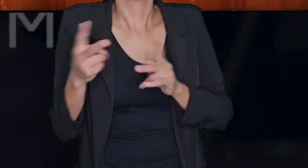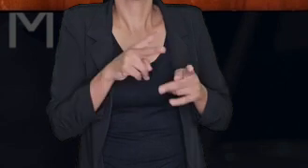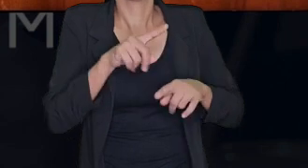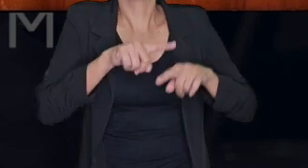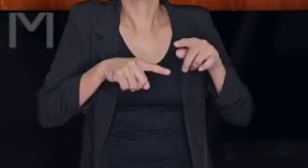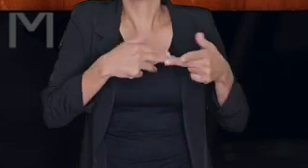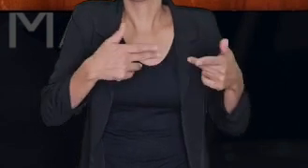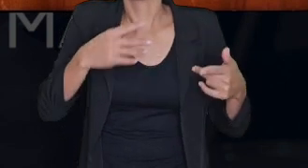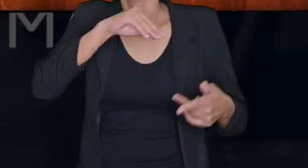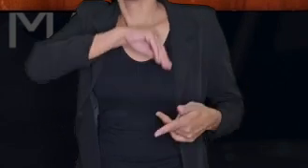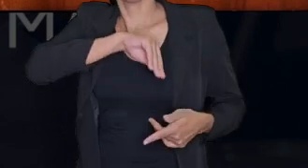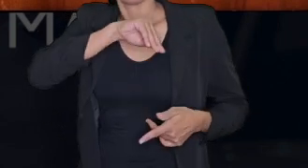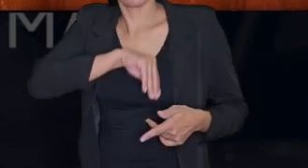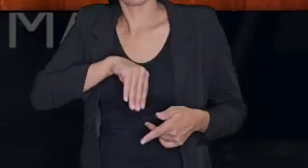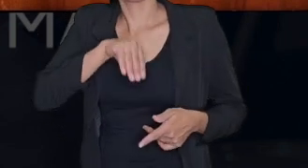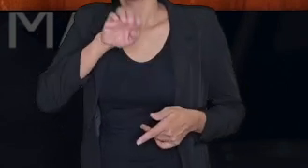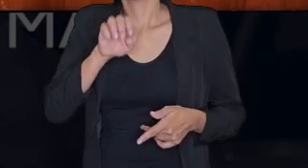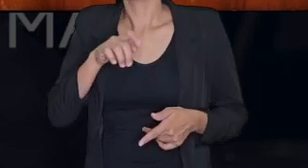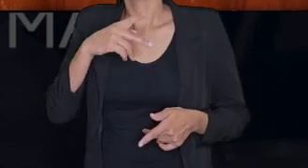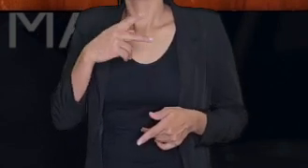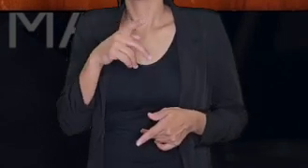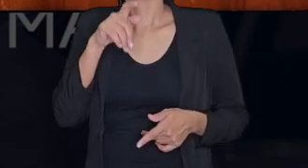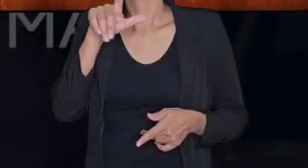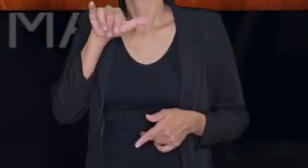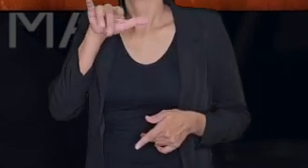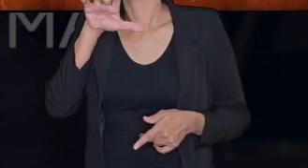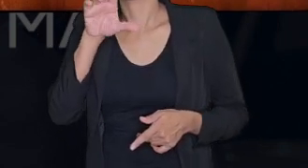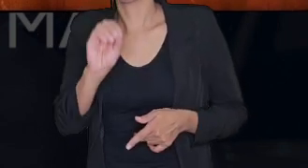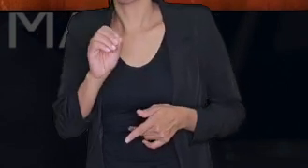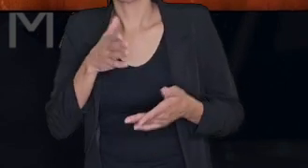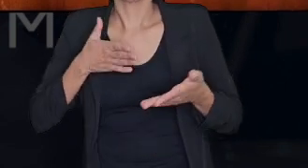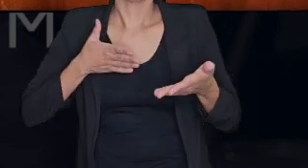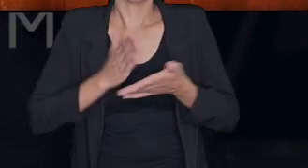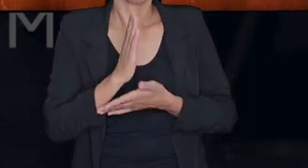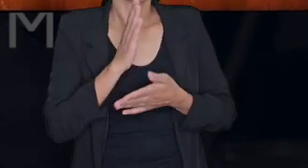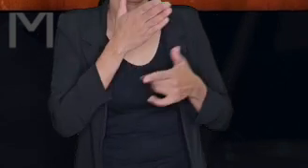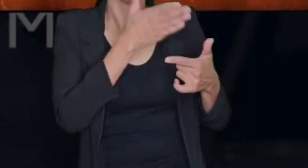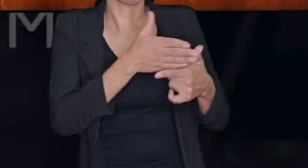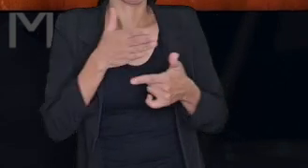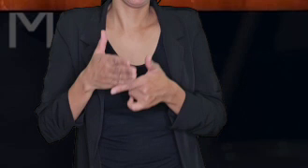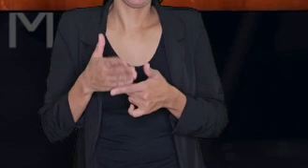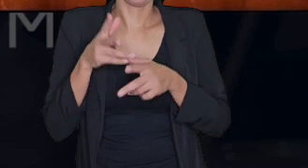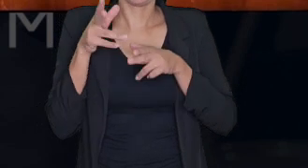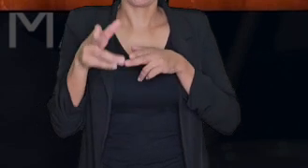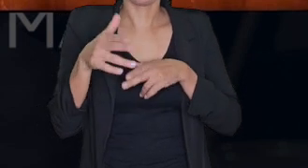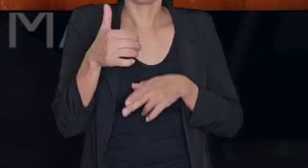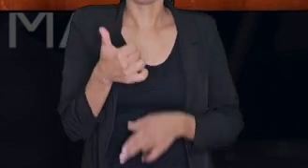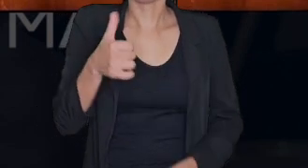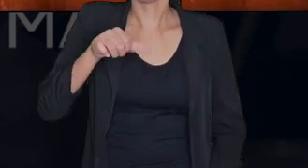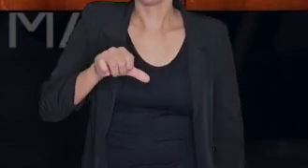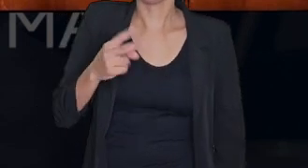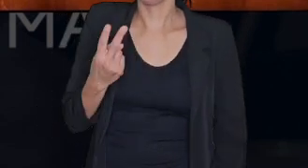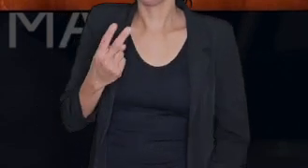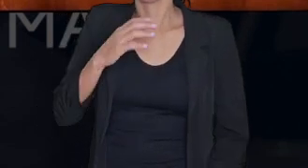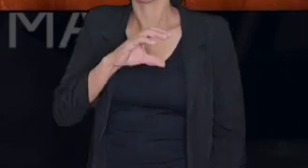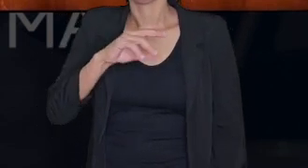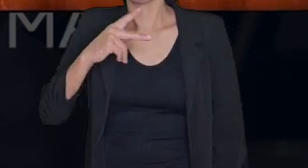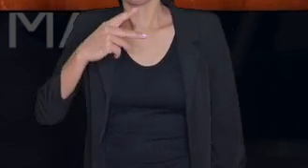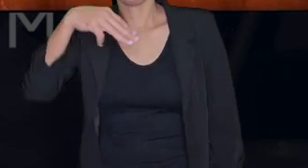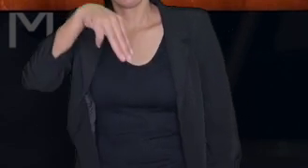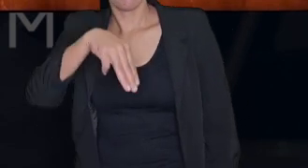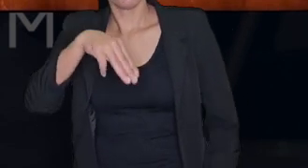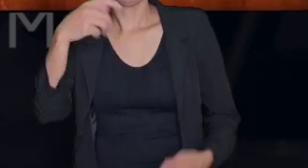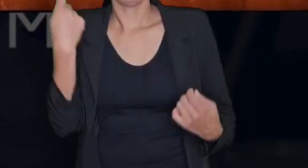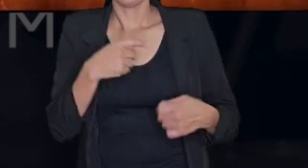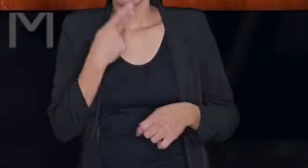pagamento dos tributos que recaem especificamente sobre bens e rendas do espólio, como condição para homologar a partilha ou a adjudicação, conforme